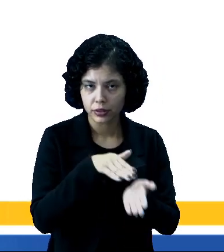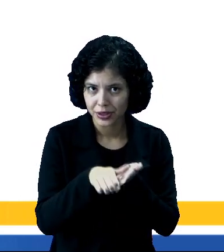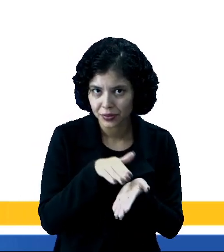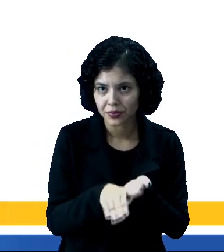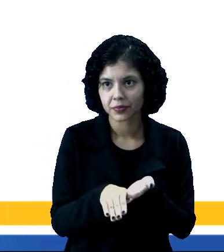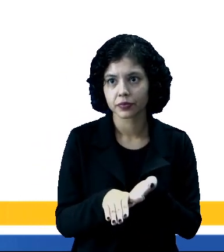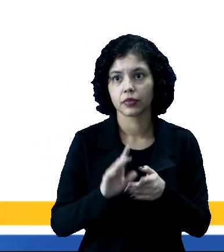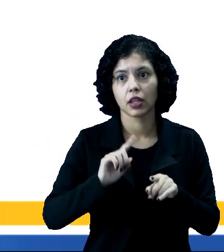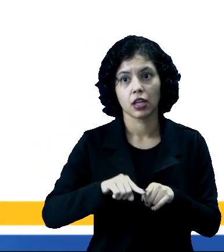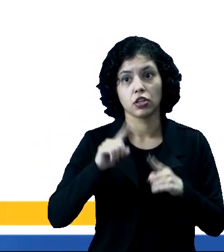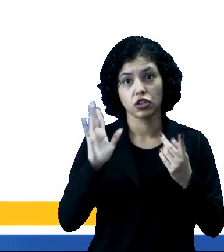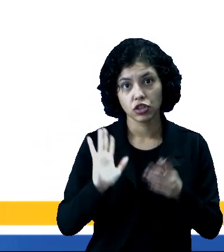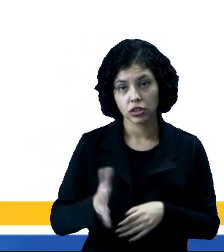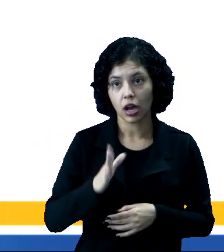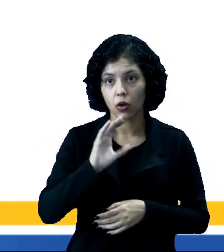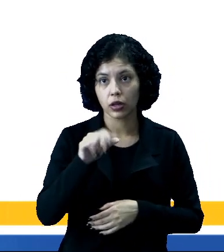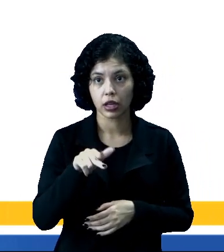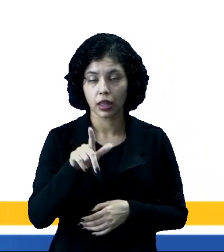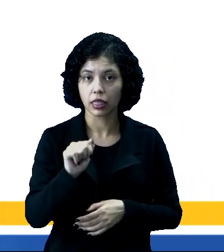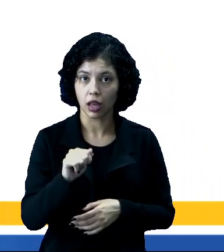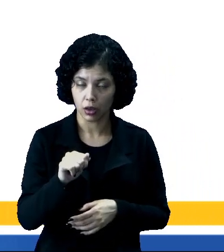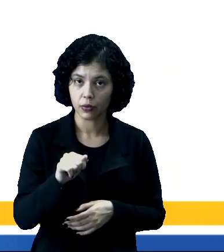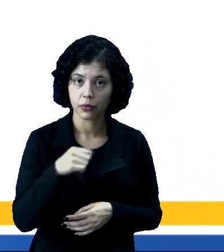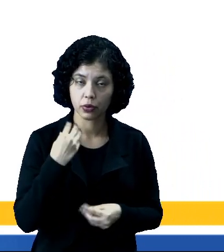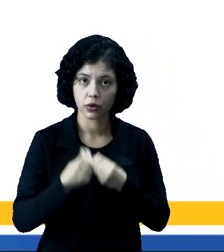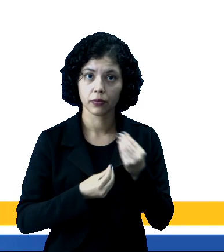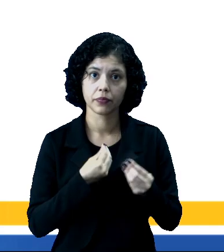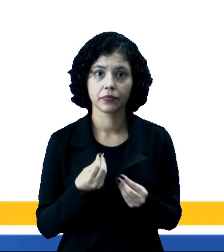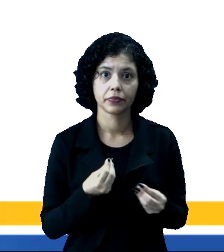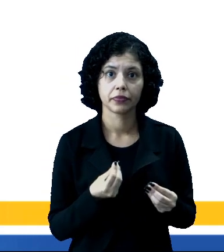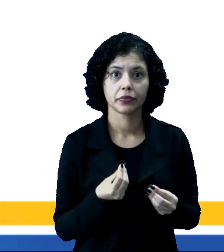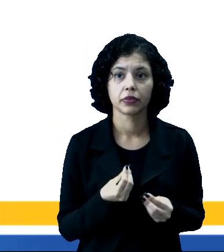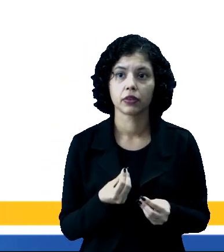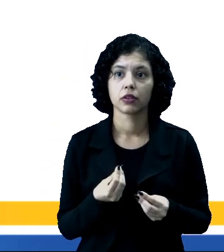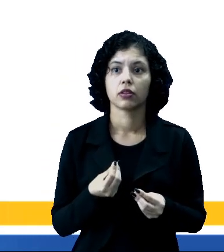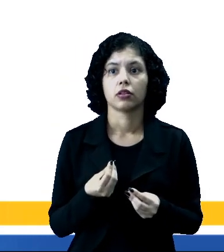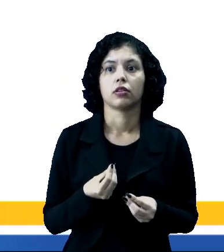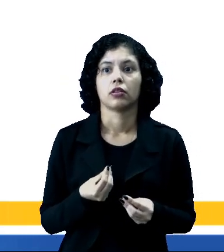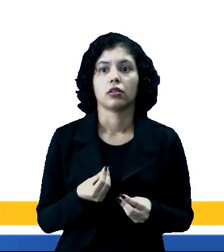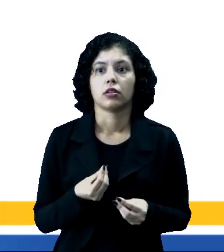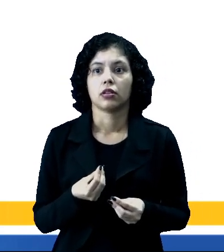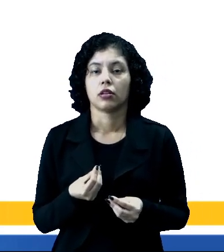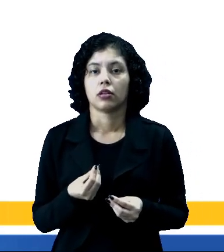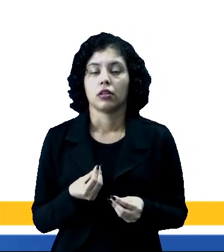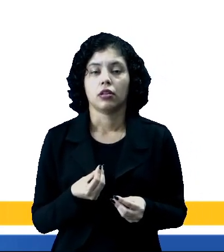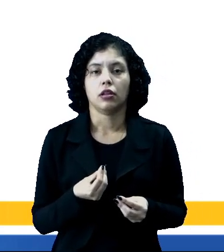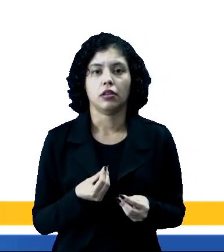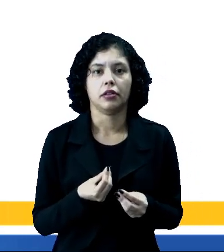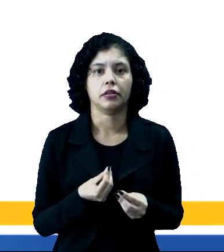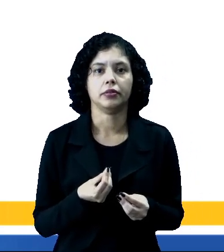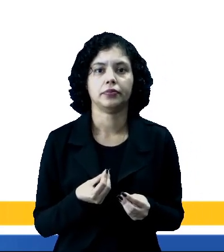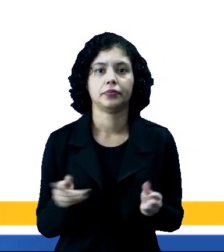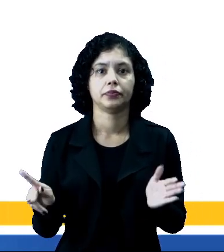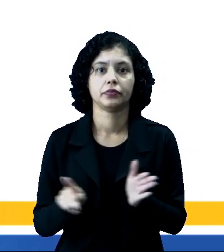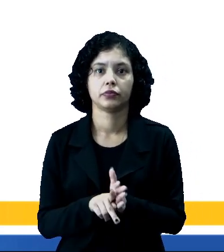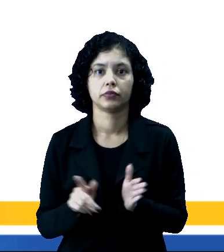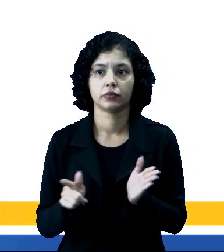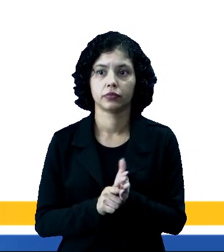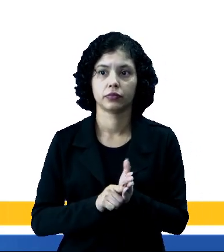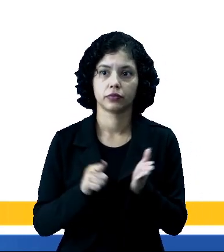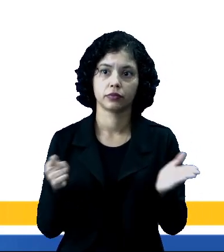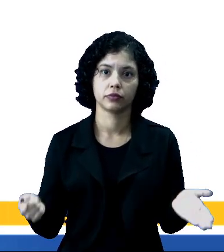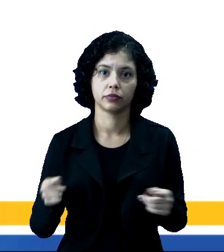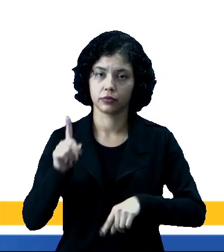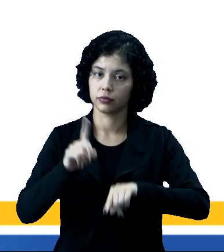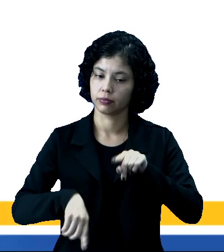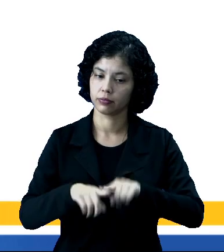emissor. O canal, que foi a forma, é o periódico, né, que é quem? O próprio jornal,